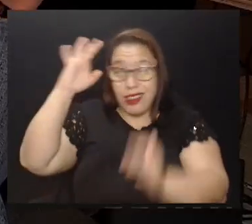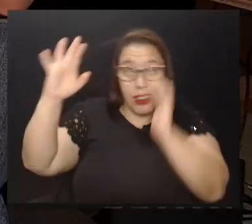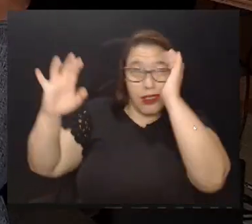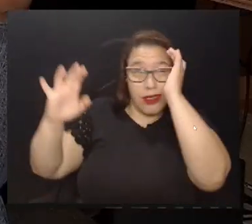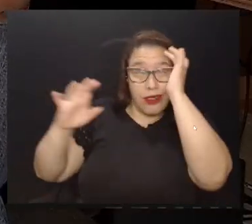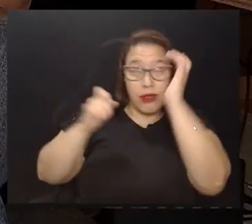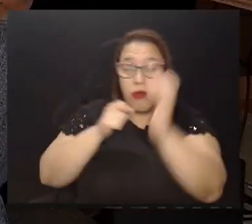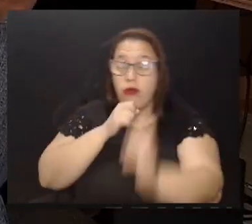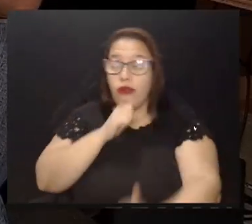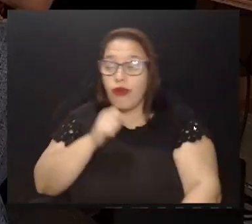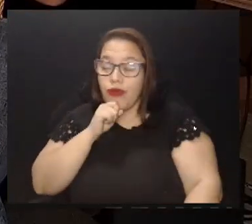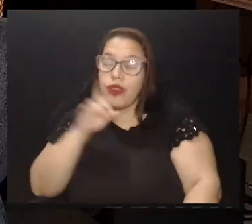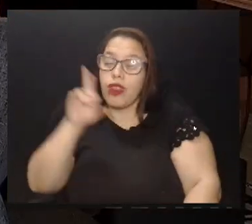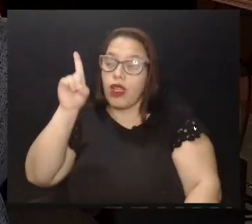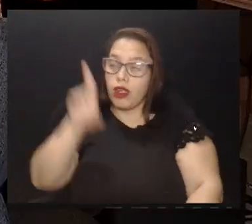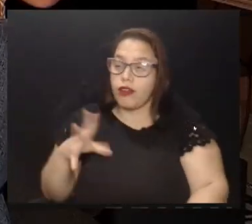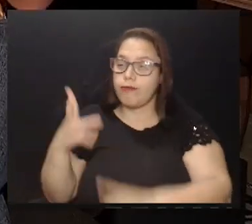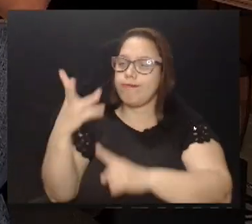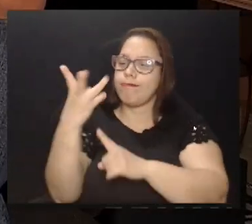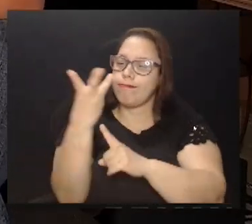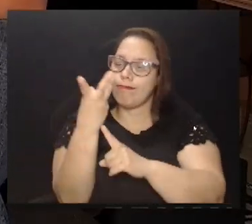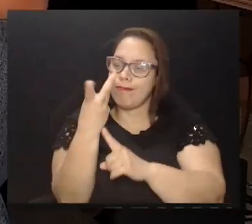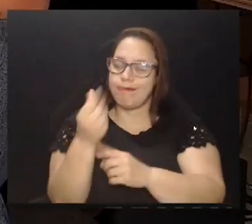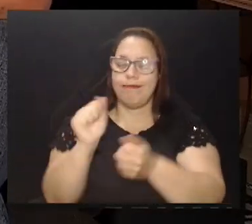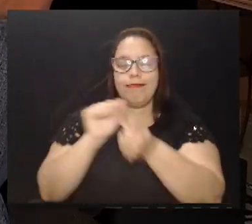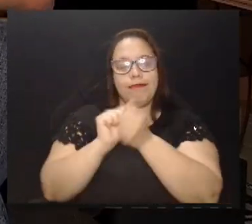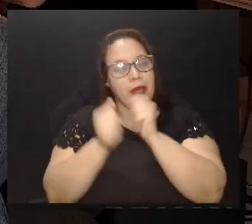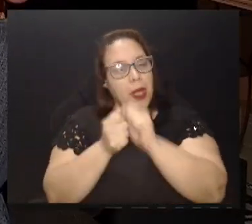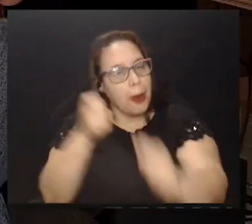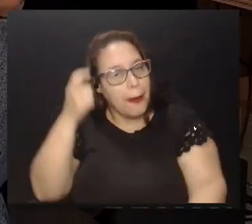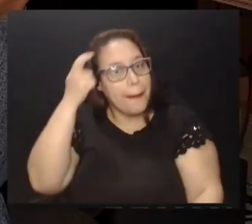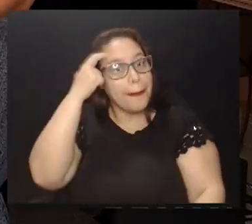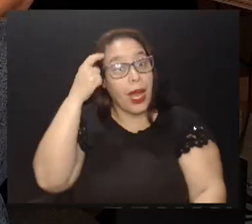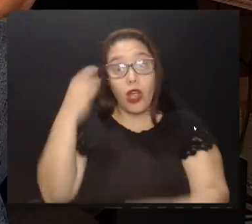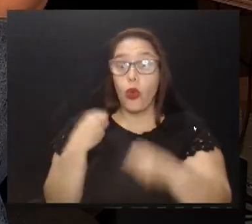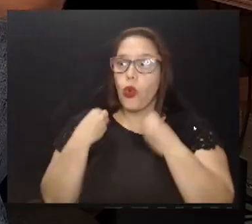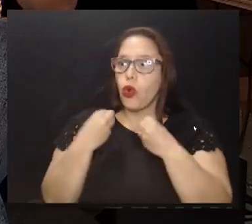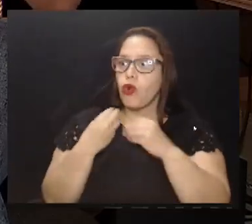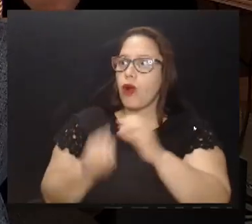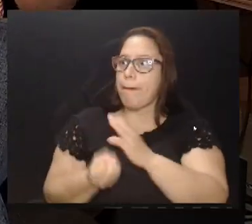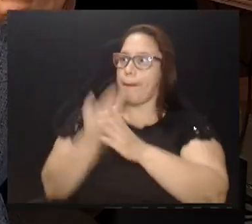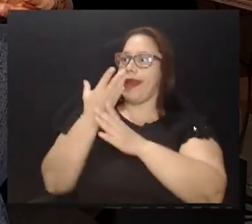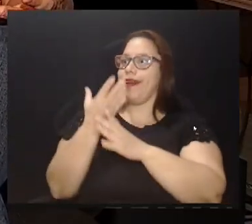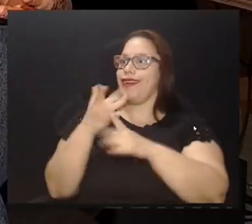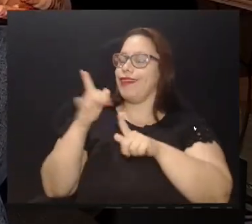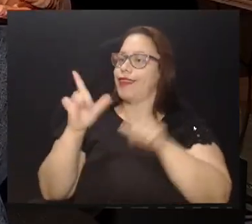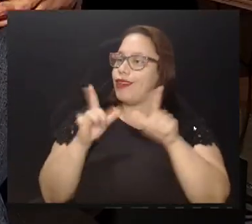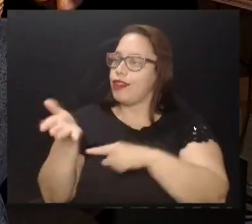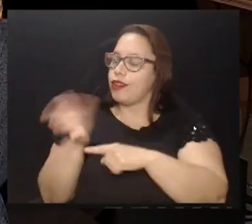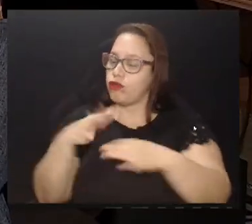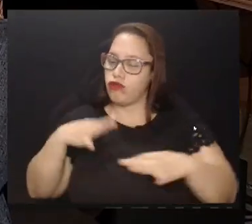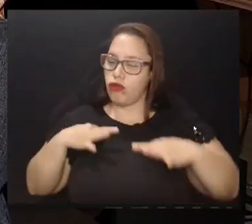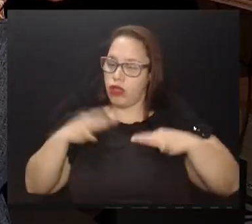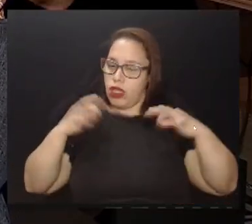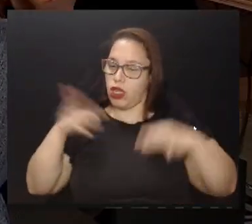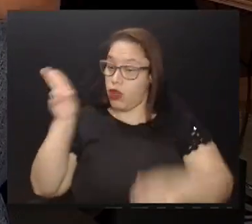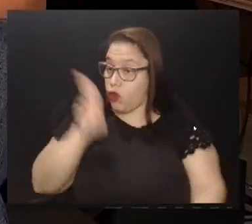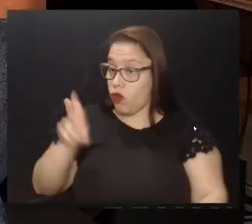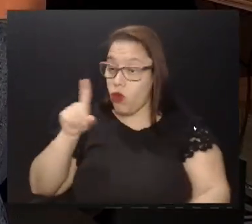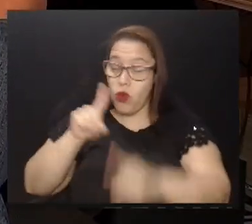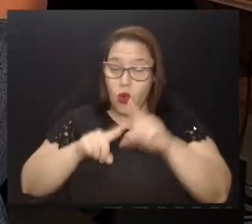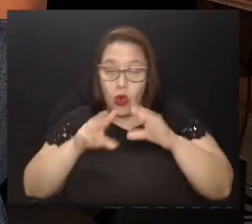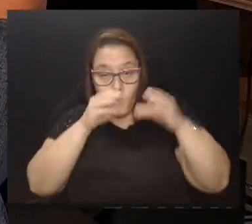de conceituar isso, de pensar como que isso vai aparecer na tela, que tipo de figurinos vai ter, que tipo de objetos vão compor a cena, como que os espaços